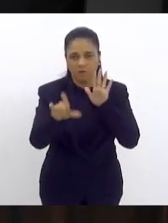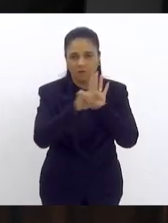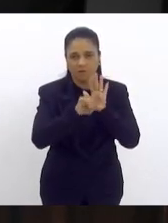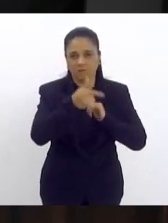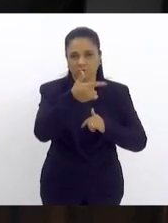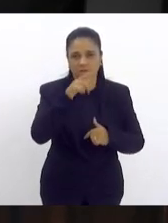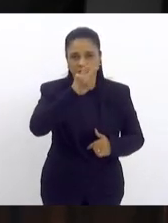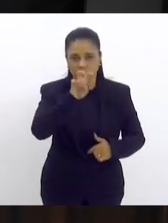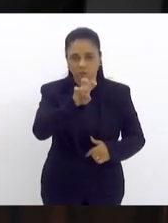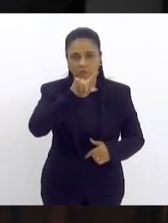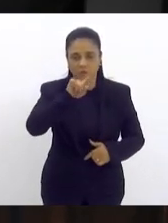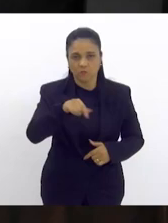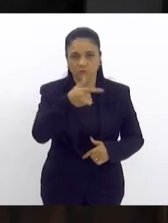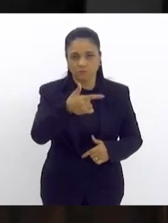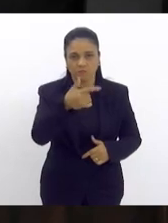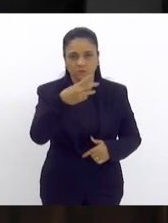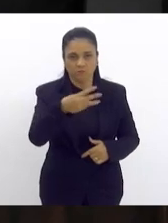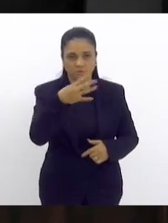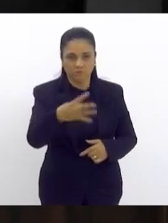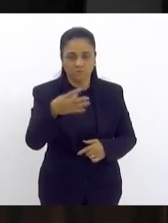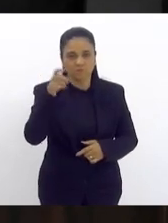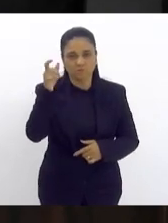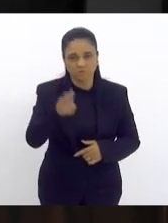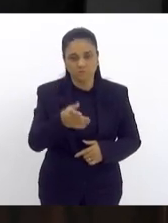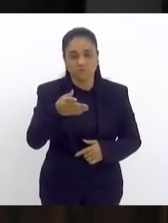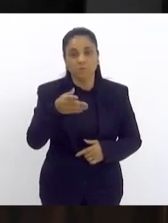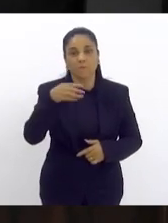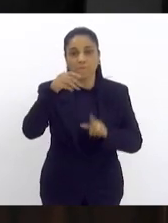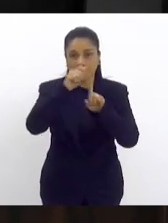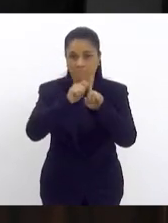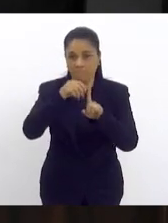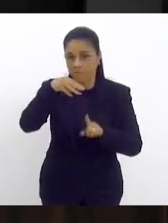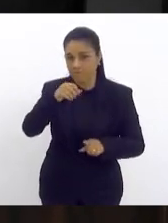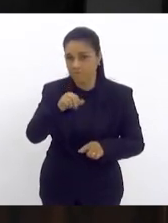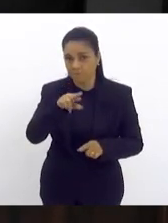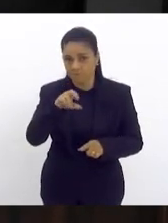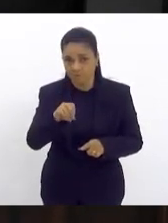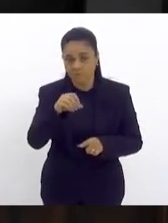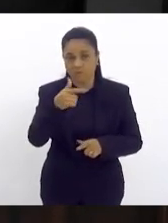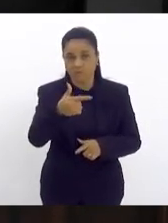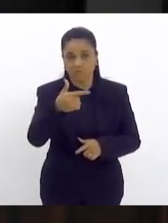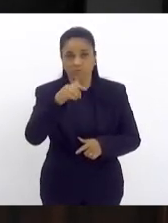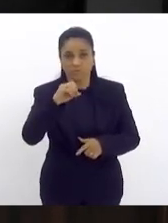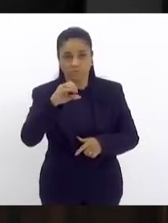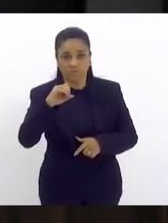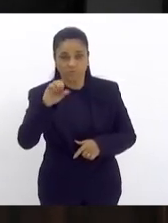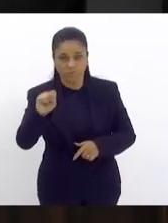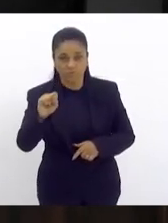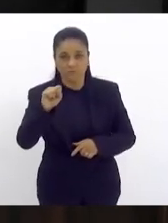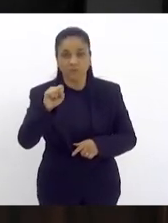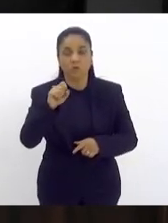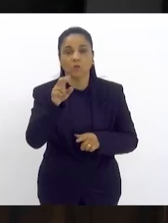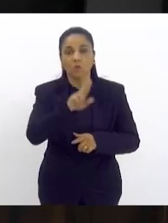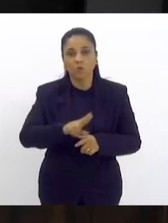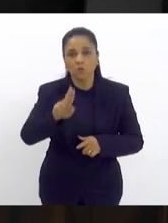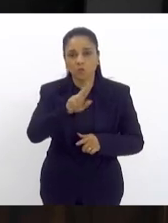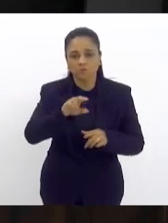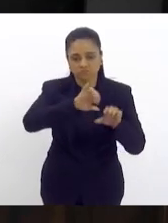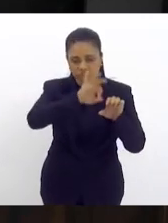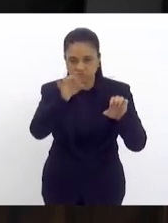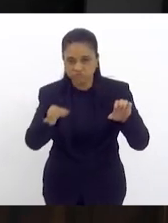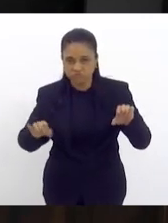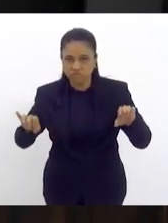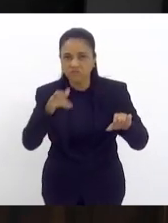5.234 de 5 de Maio 2008 que dispõe sobre a cobrança pela utilização dos recursos hídricos